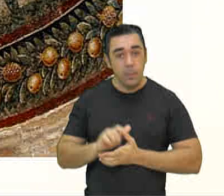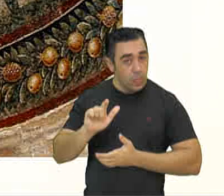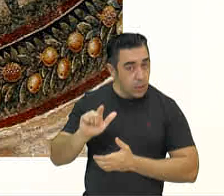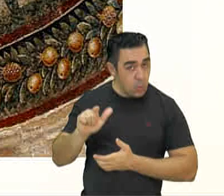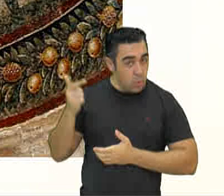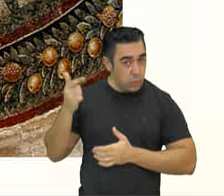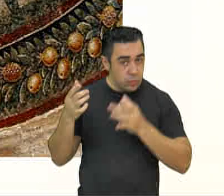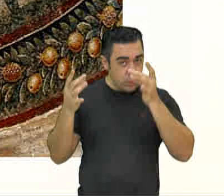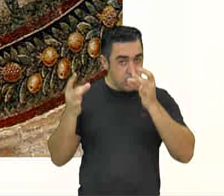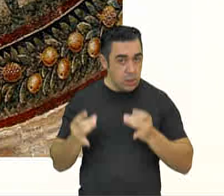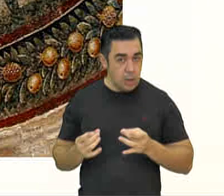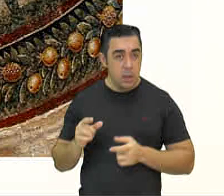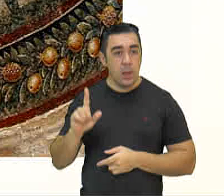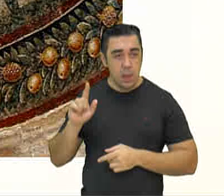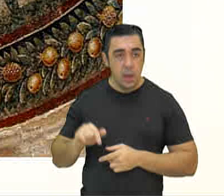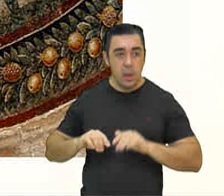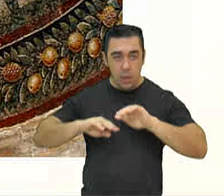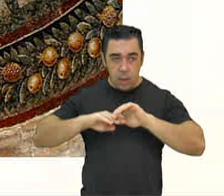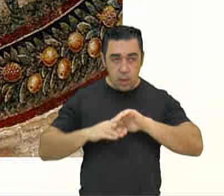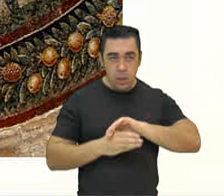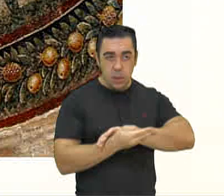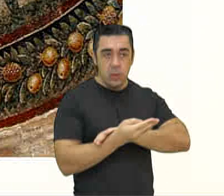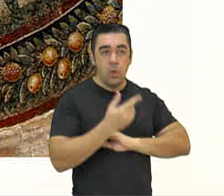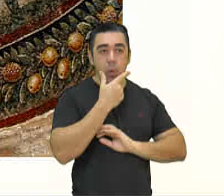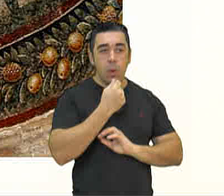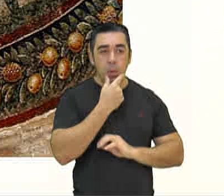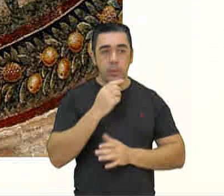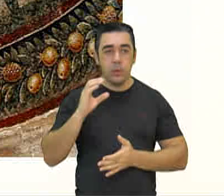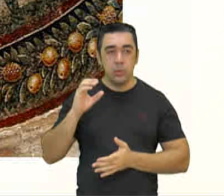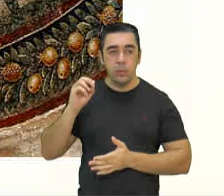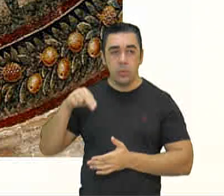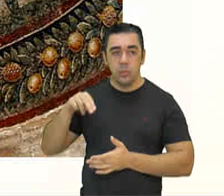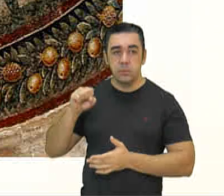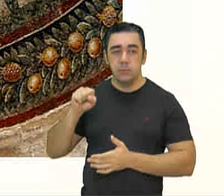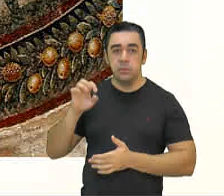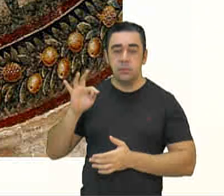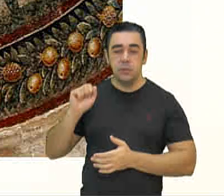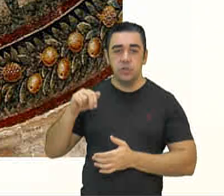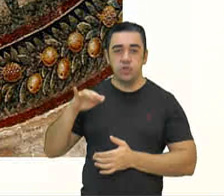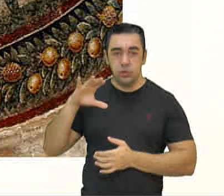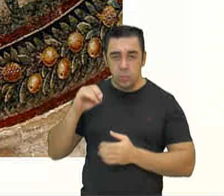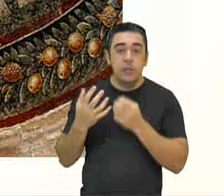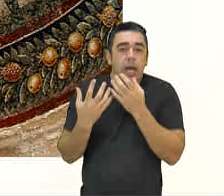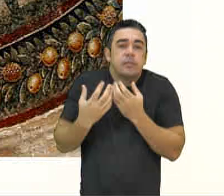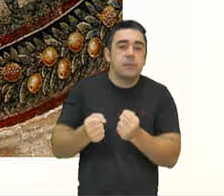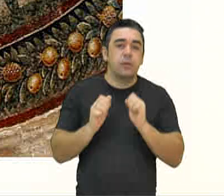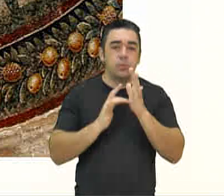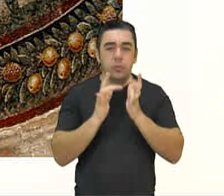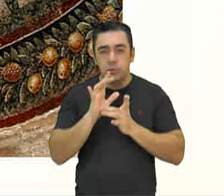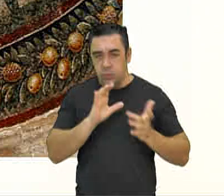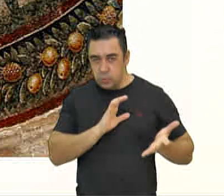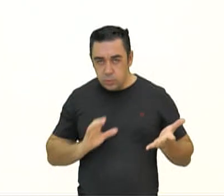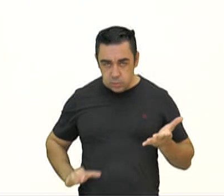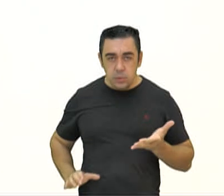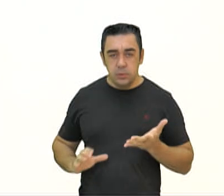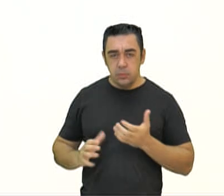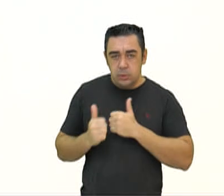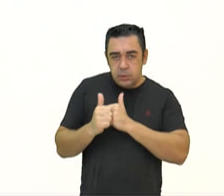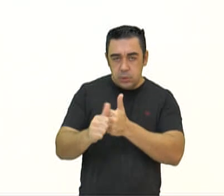Outro detalhe do mausoléu do imperador Constantino, que se converteu aí ao cristianismo.